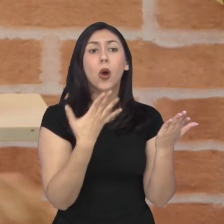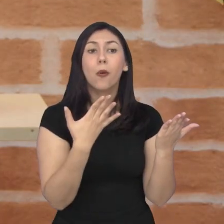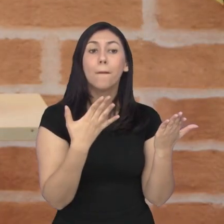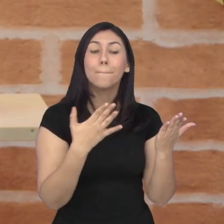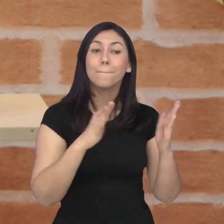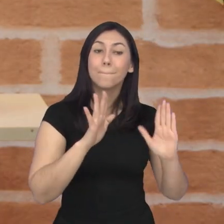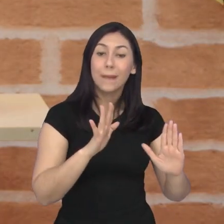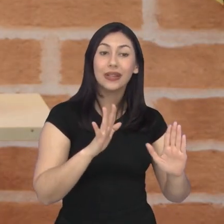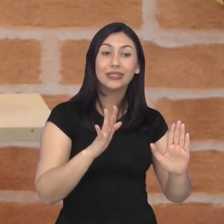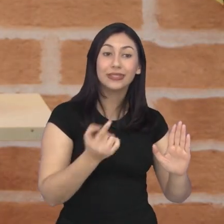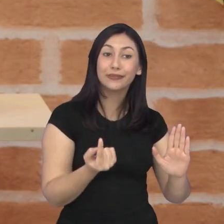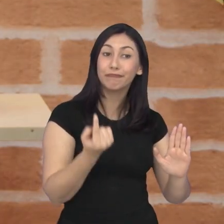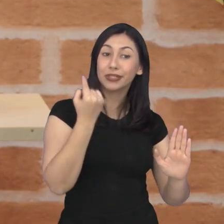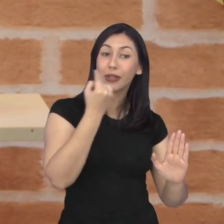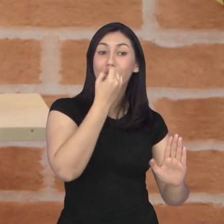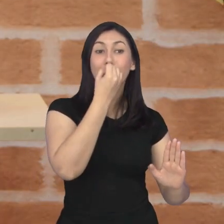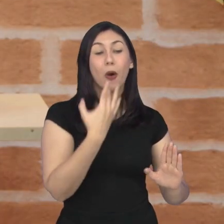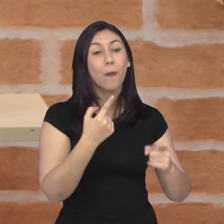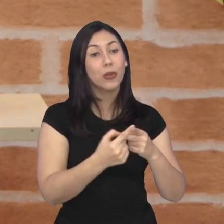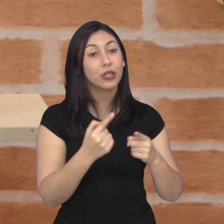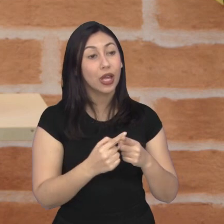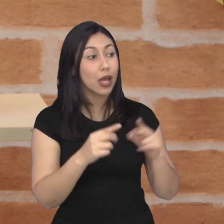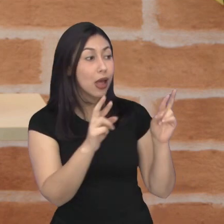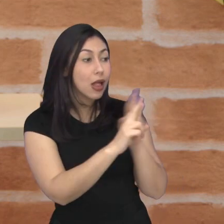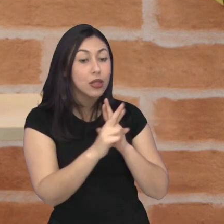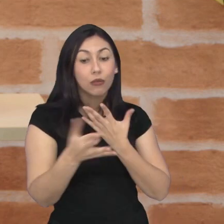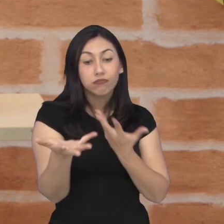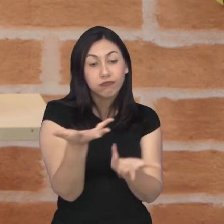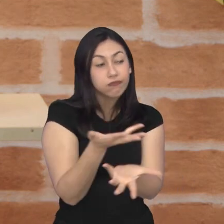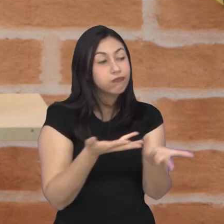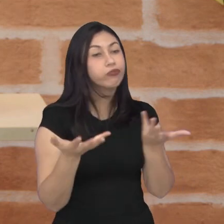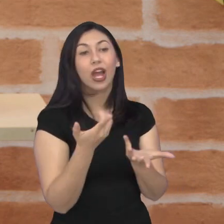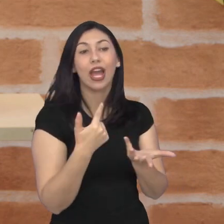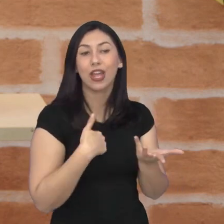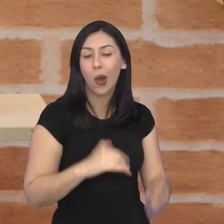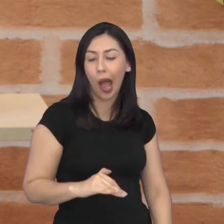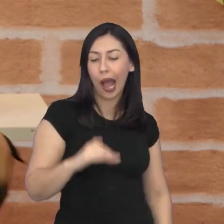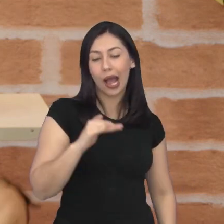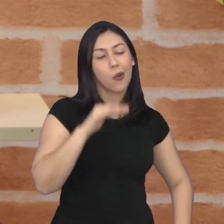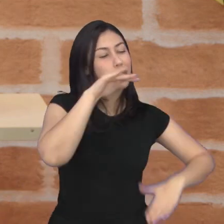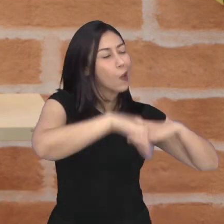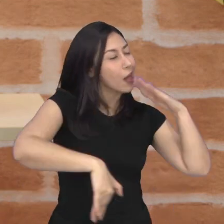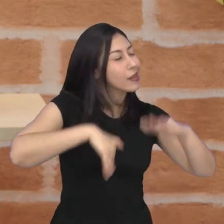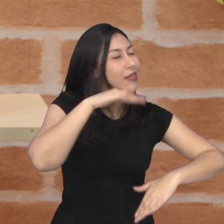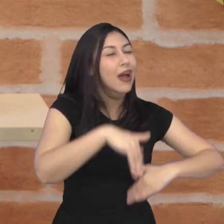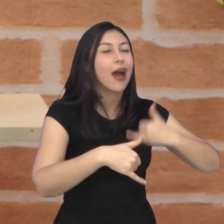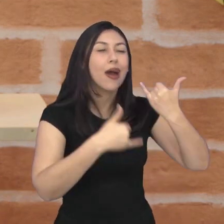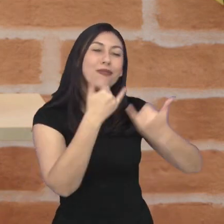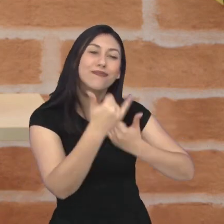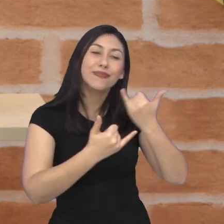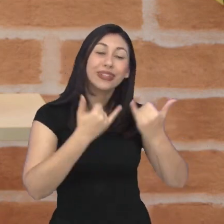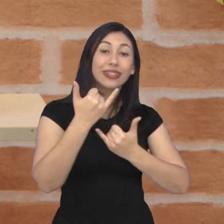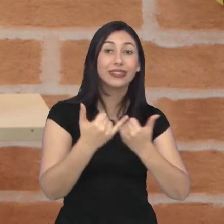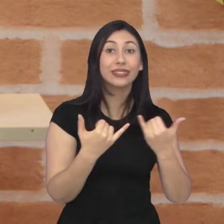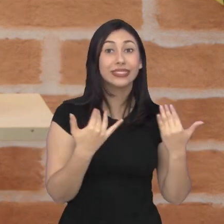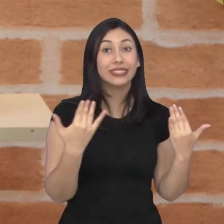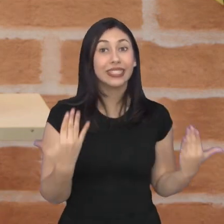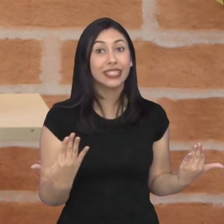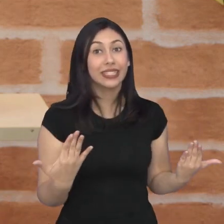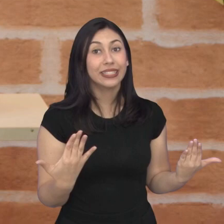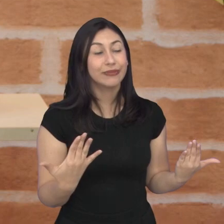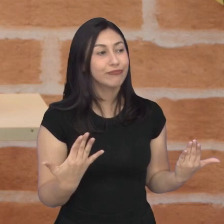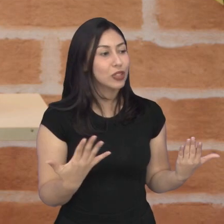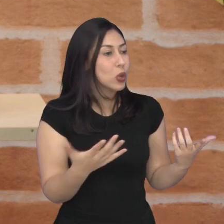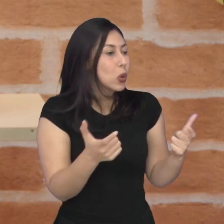A vantagem nessa época era essa relação. E eu cresci ali nadando naquele riozinho, brincando lá e tal, e isso se tornou um